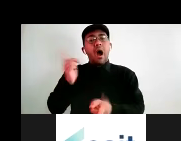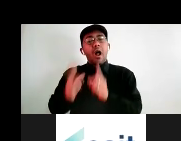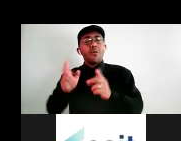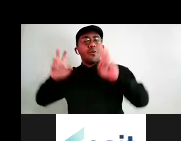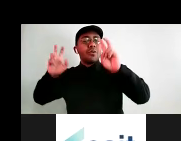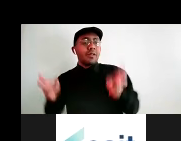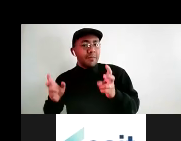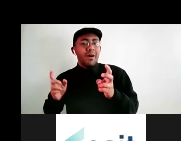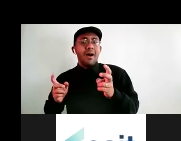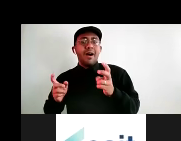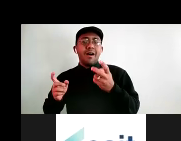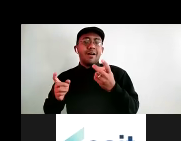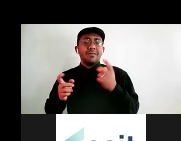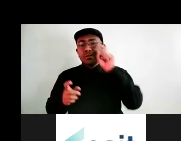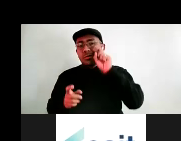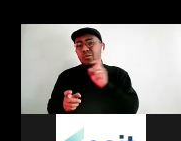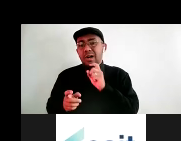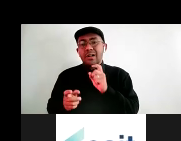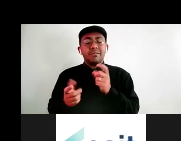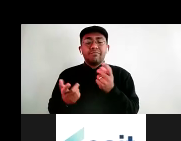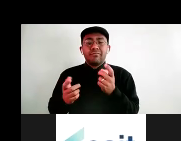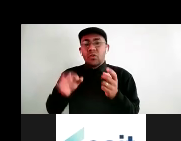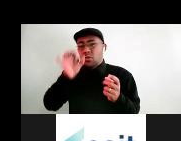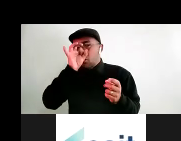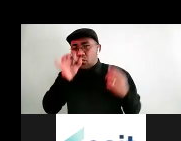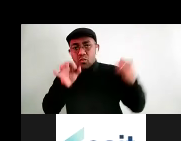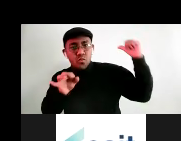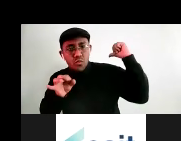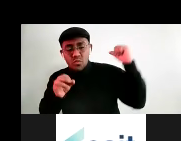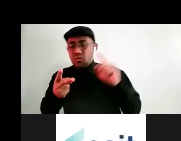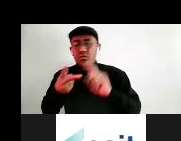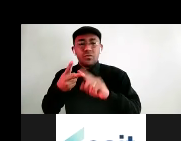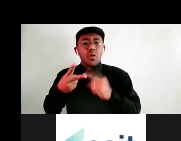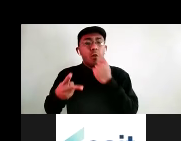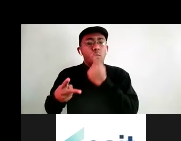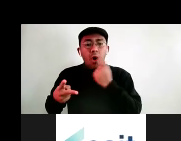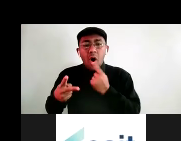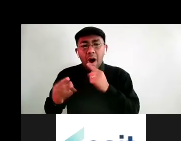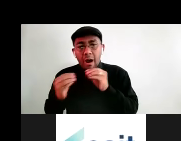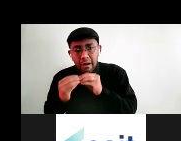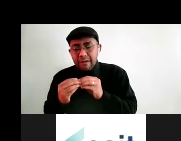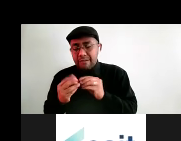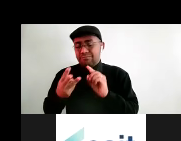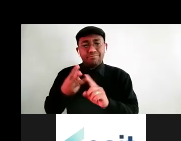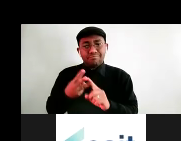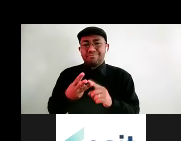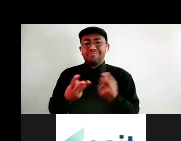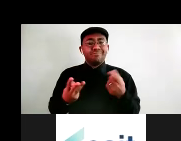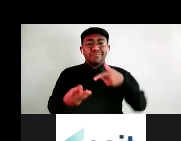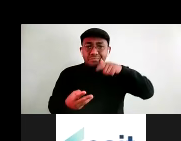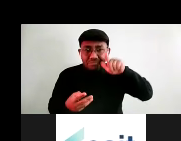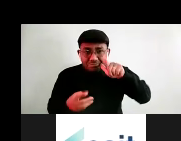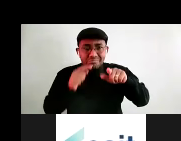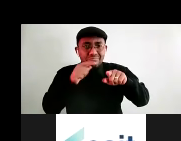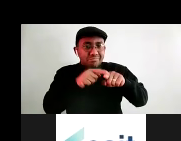vagina, pode causar a transmissão. E também o uso de brinquedos sexuais, qualquer